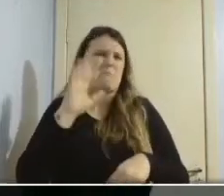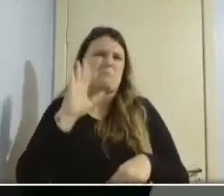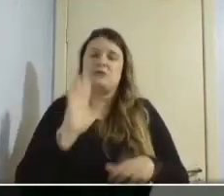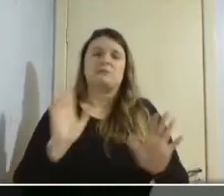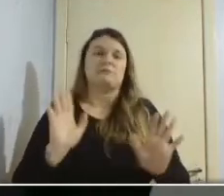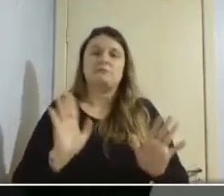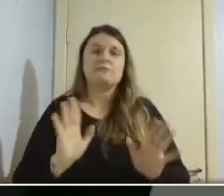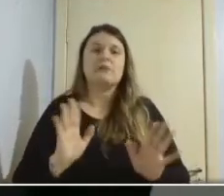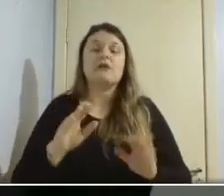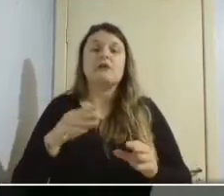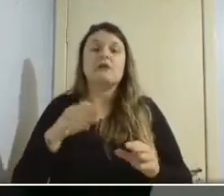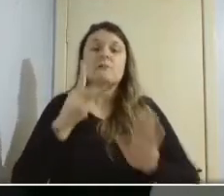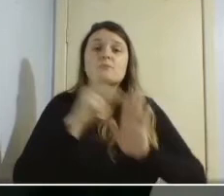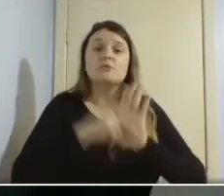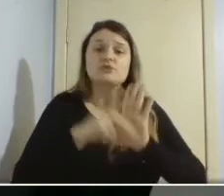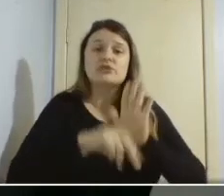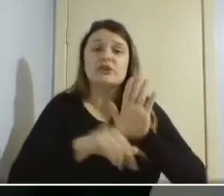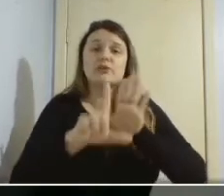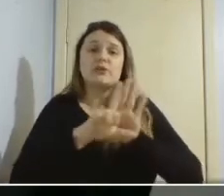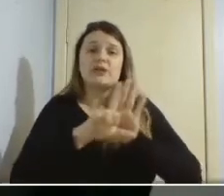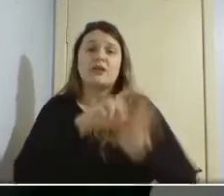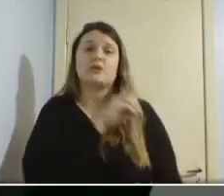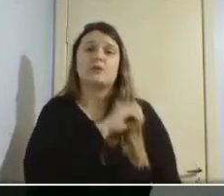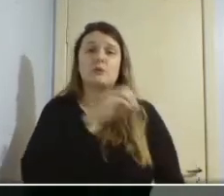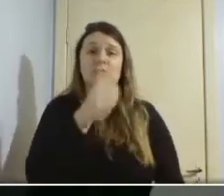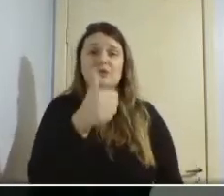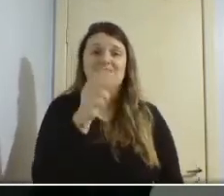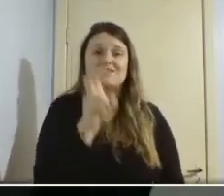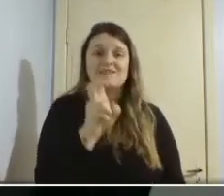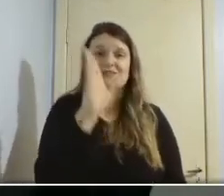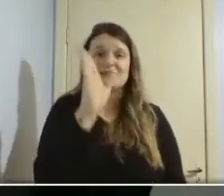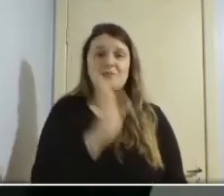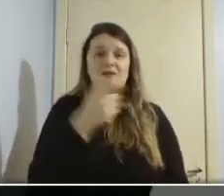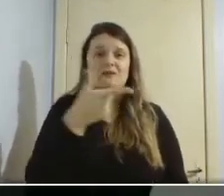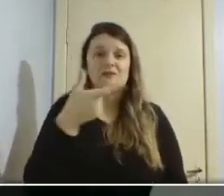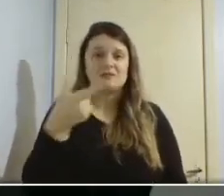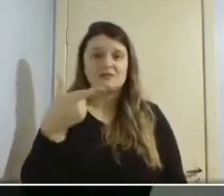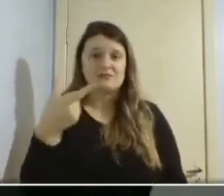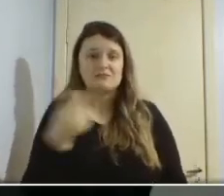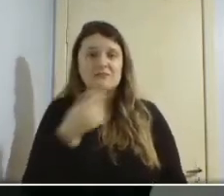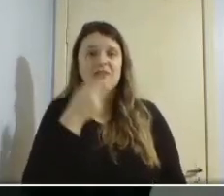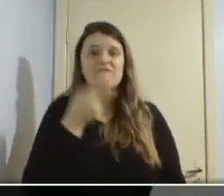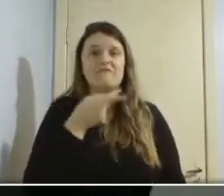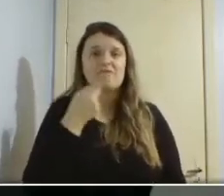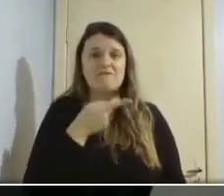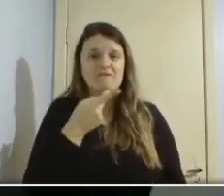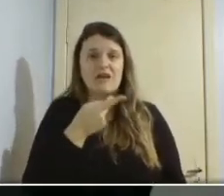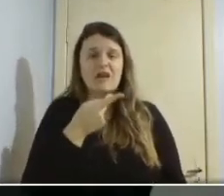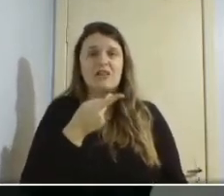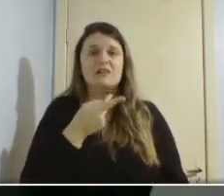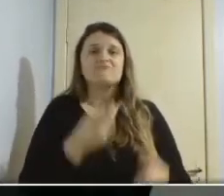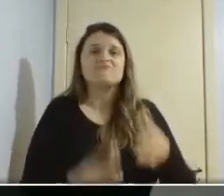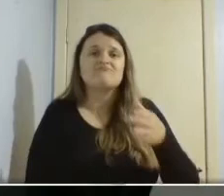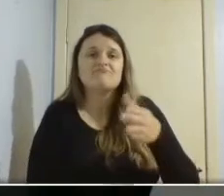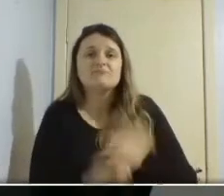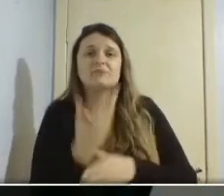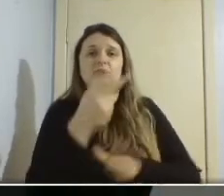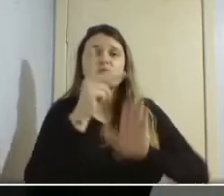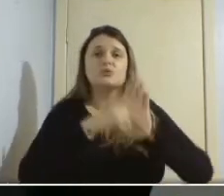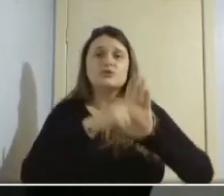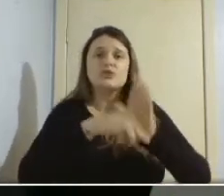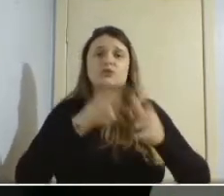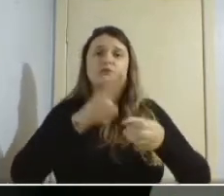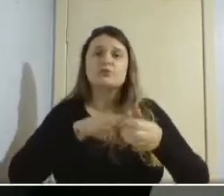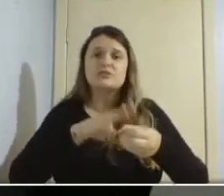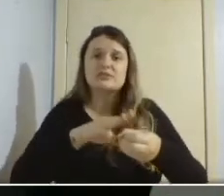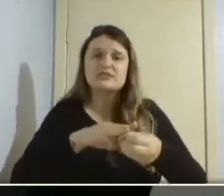de lei número 15 de 2020, que dispõe sobre a criação do Programa Municipal de Apoio à Inovação